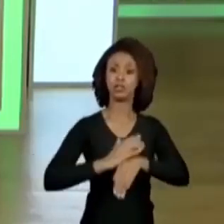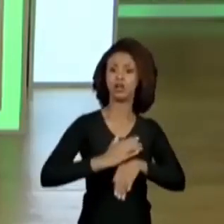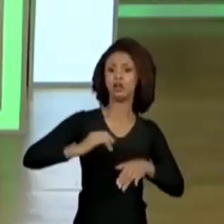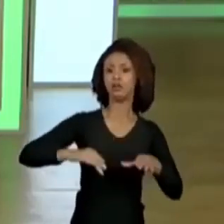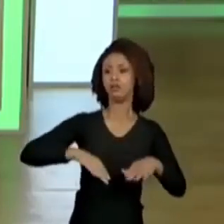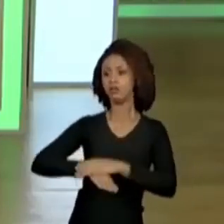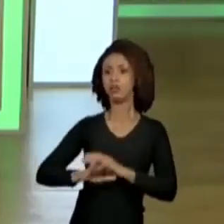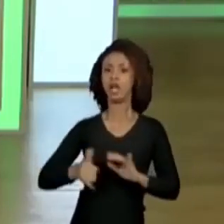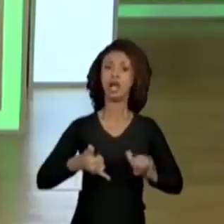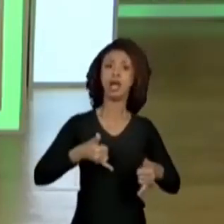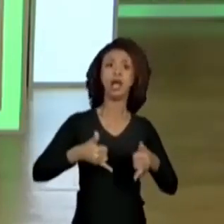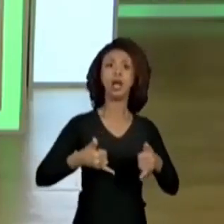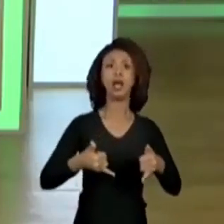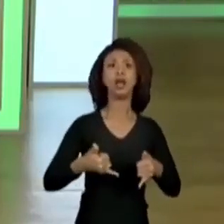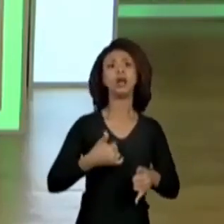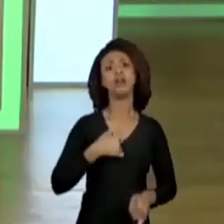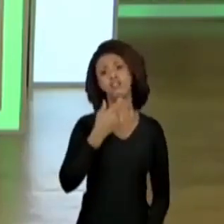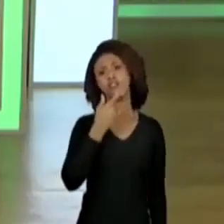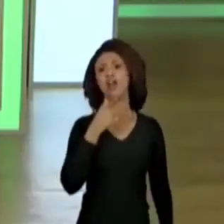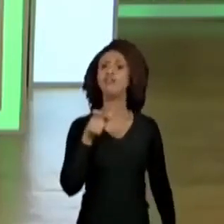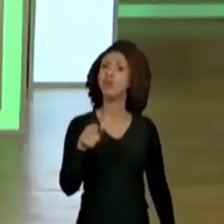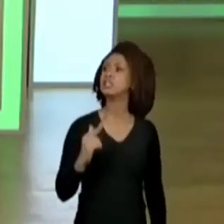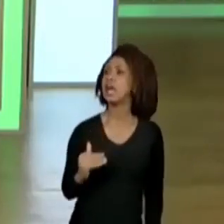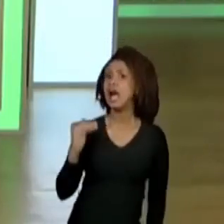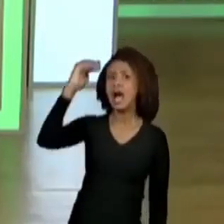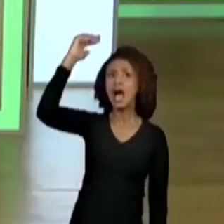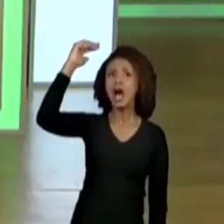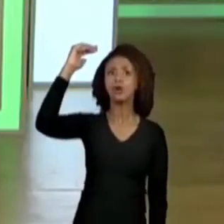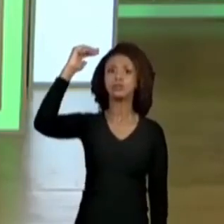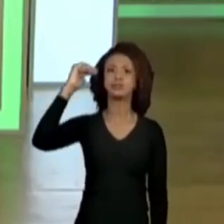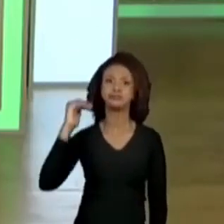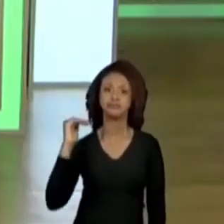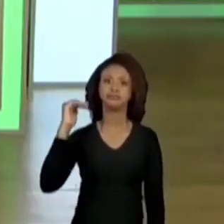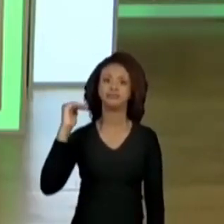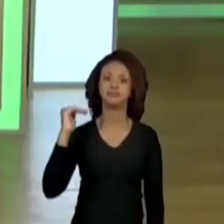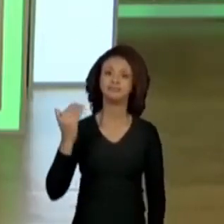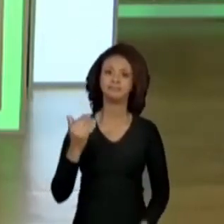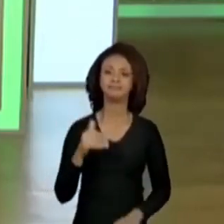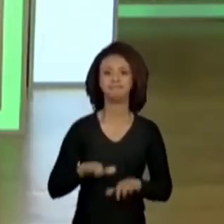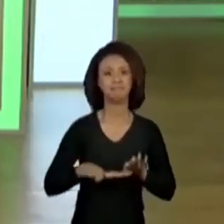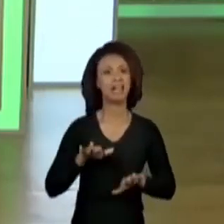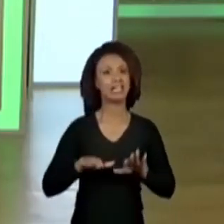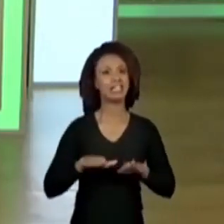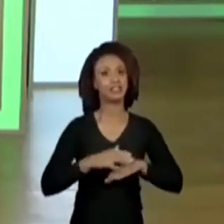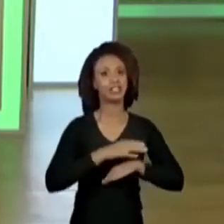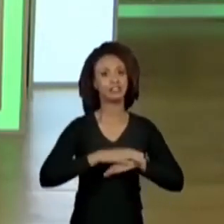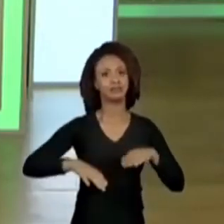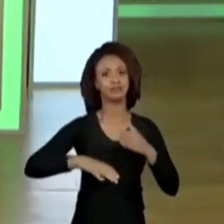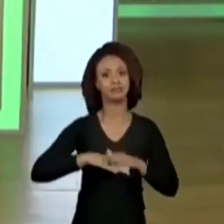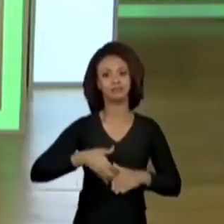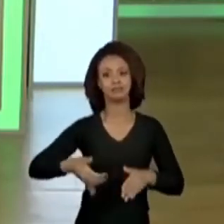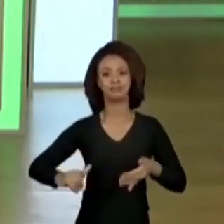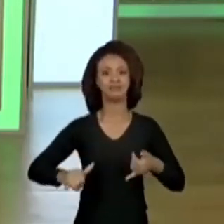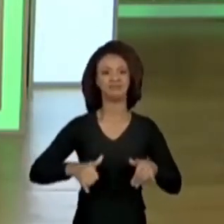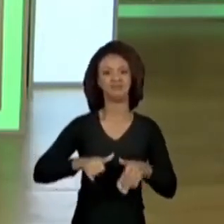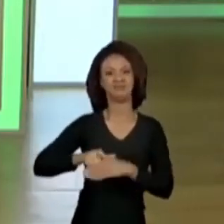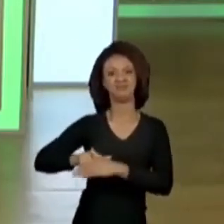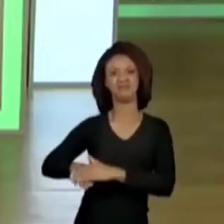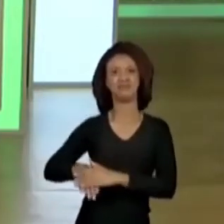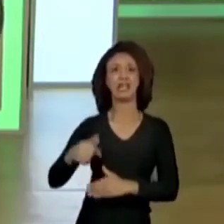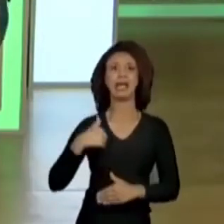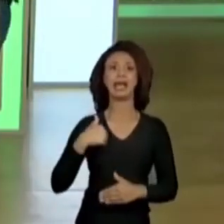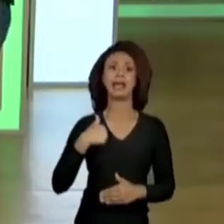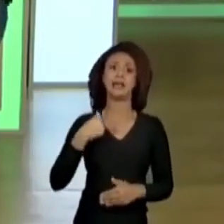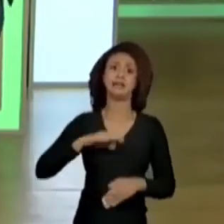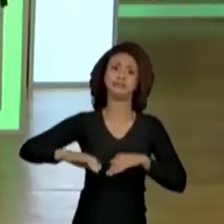por causa da altura, eu não vou mentir. Ah, Regiane, está muito alto, eu tiro o salto aqui atrás do balcão. Não é verdade? Já eu coloco o salto para